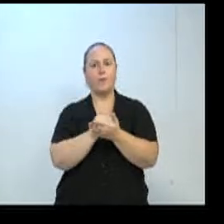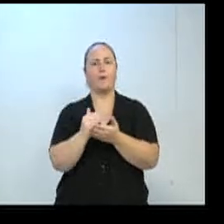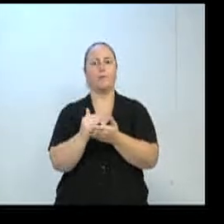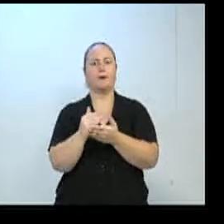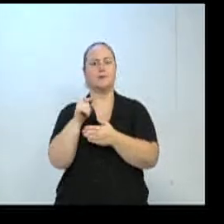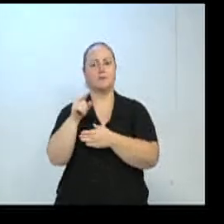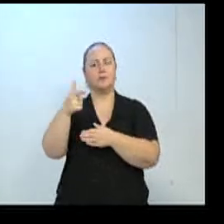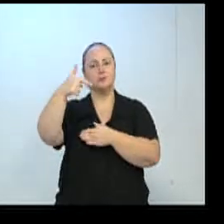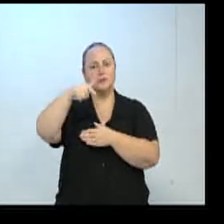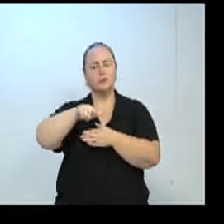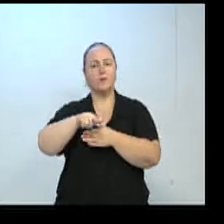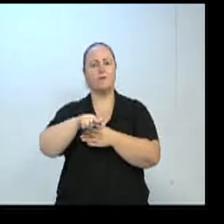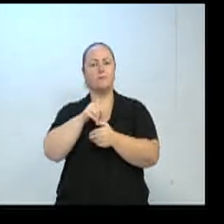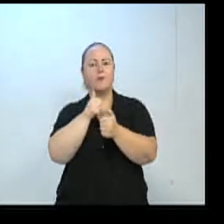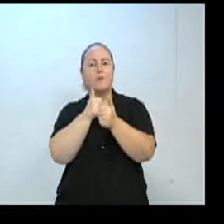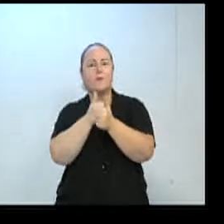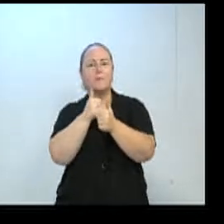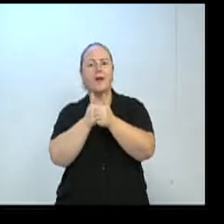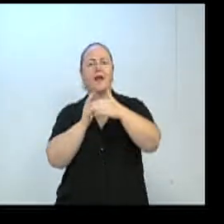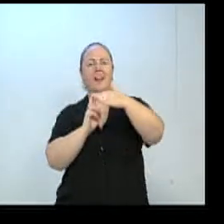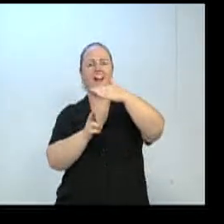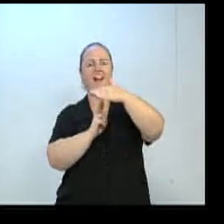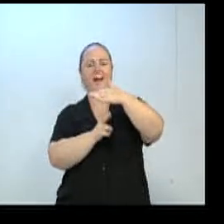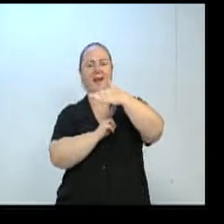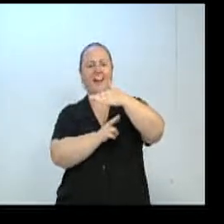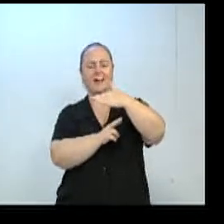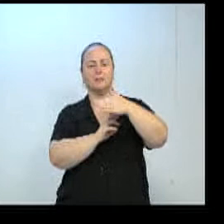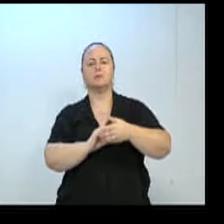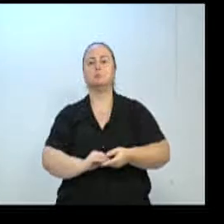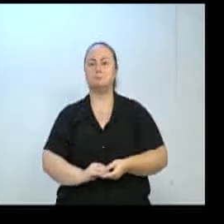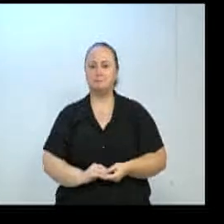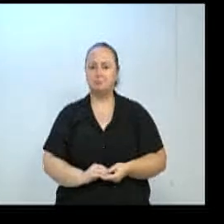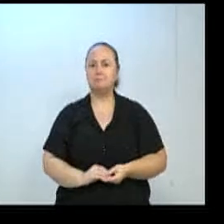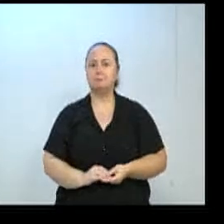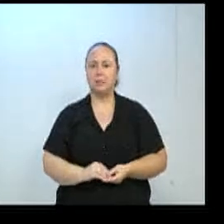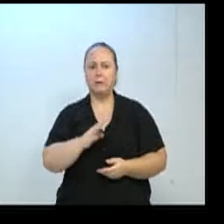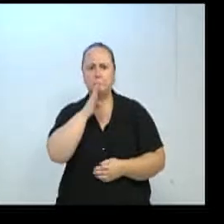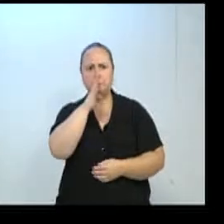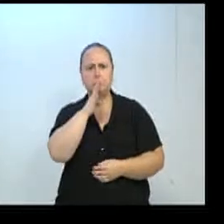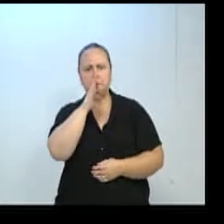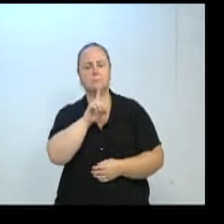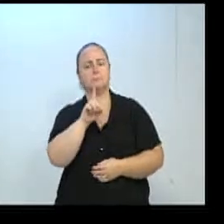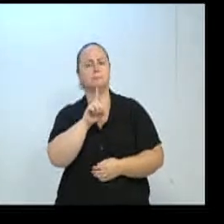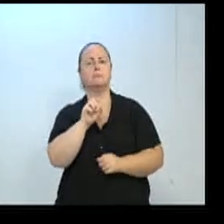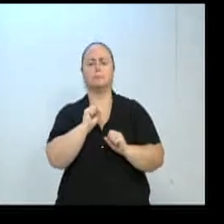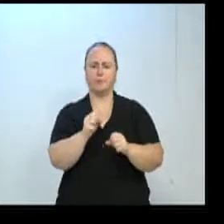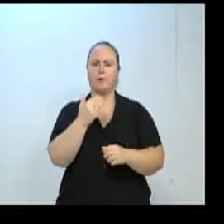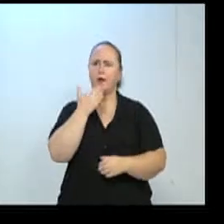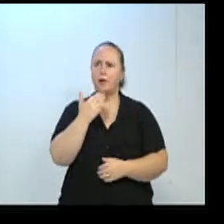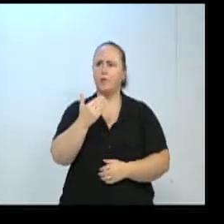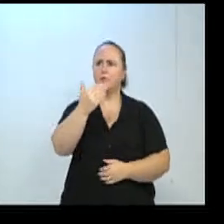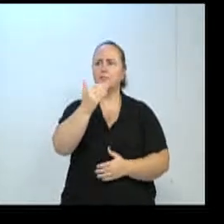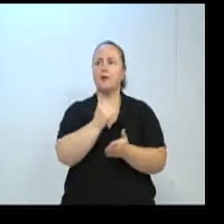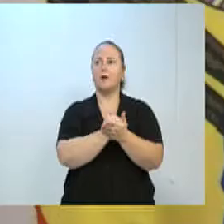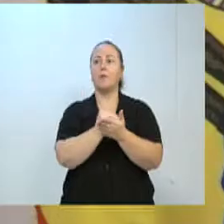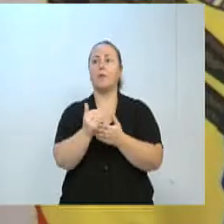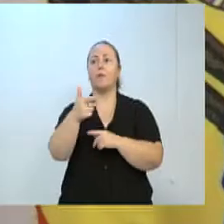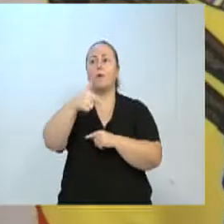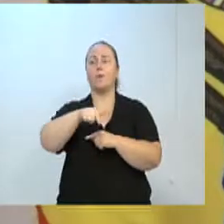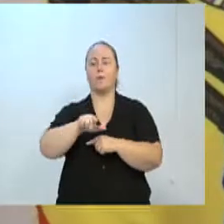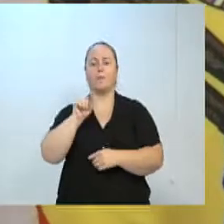que realmente. E assim não é só criticar, também a gente cobra e também tem que elogiar quando começa as coisas.